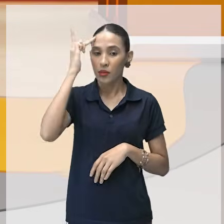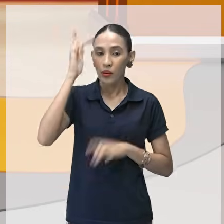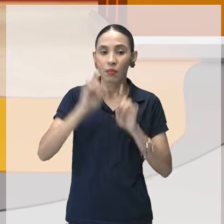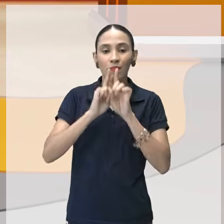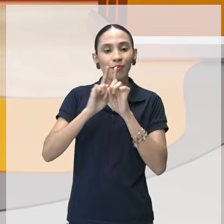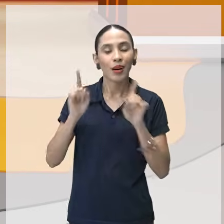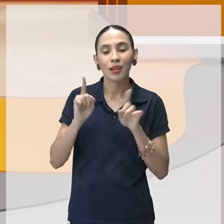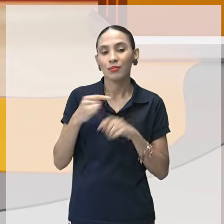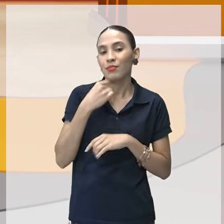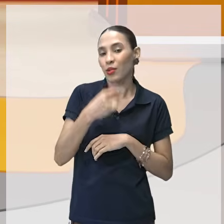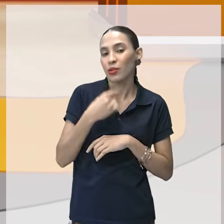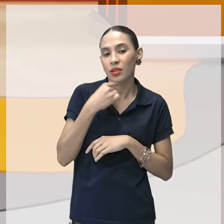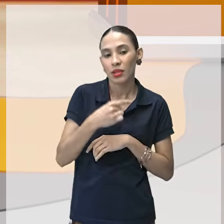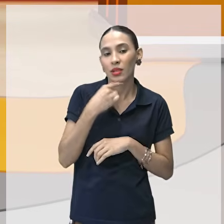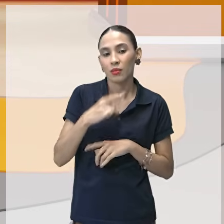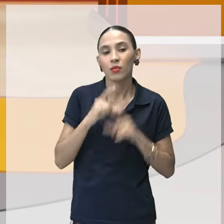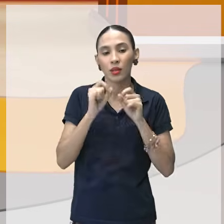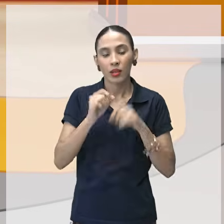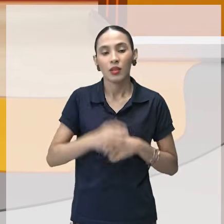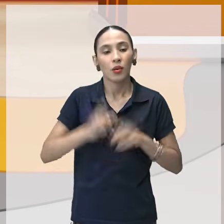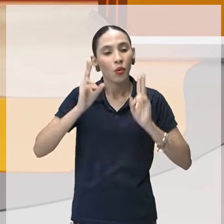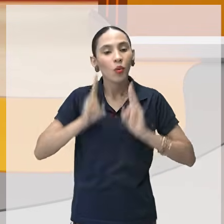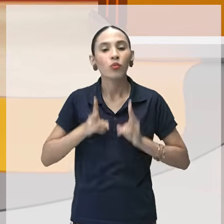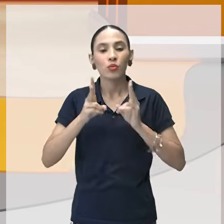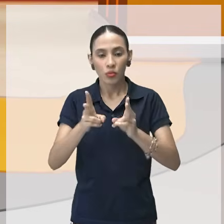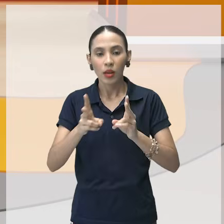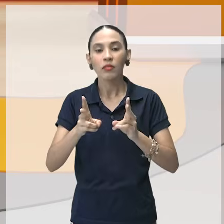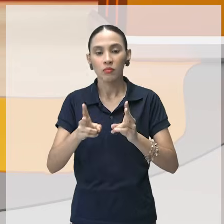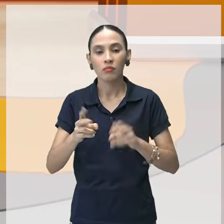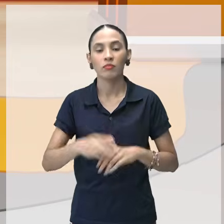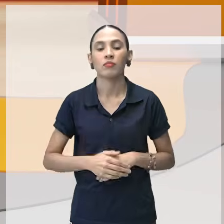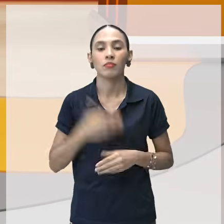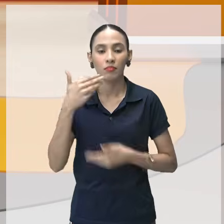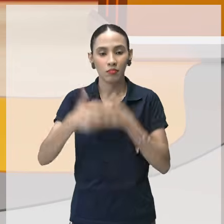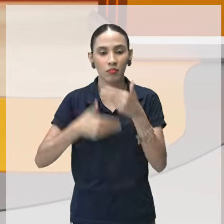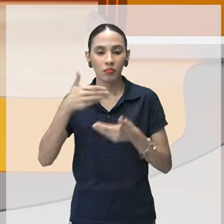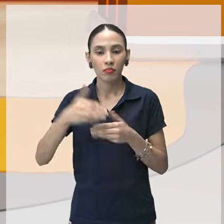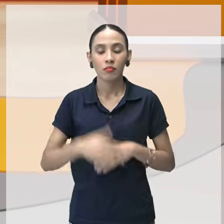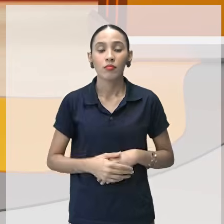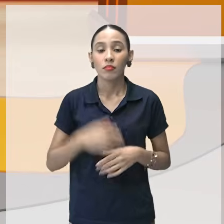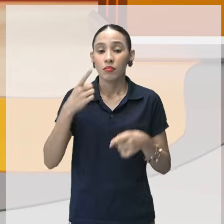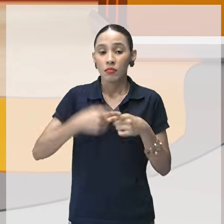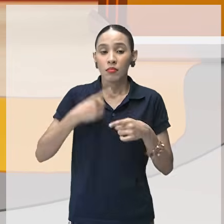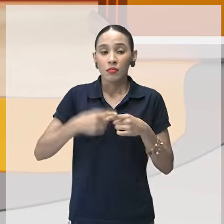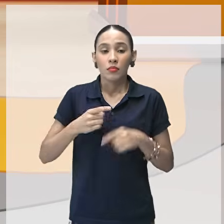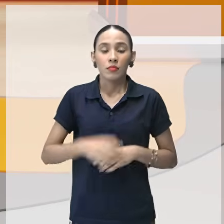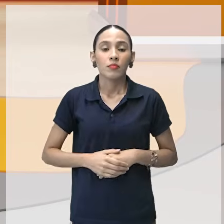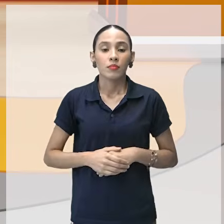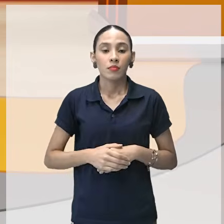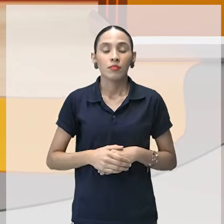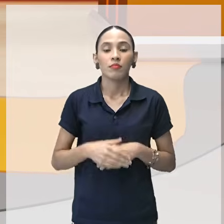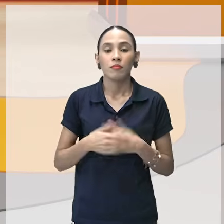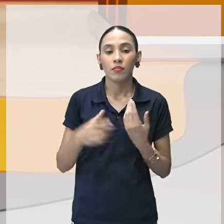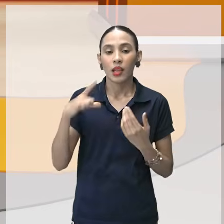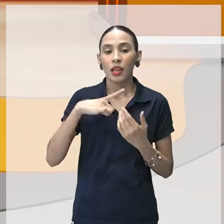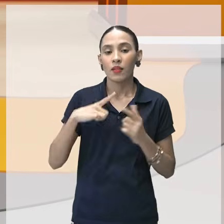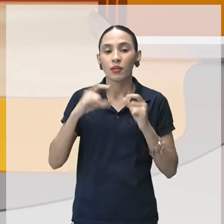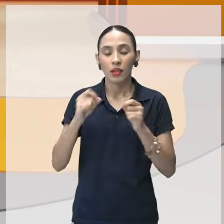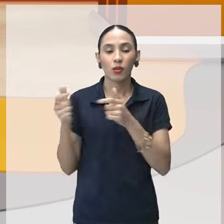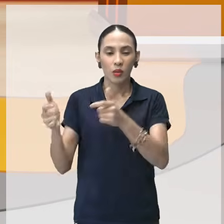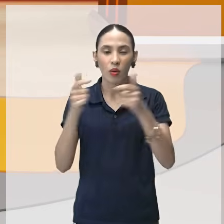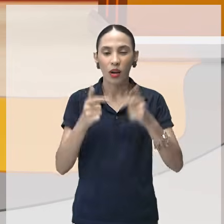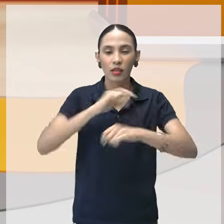mas nem todo mundo conseguiu concluir esta jornada, até porque passaram por